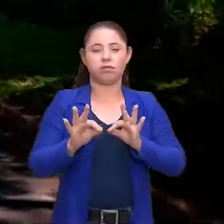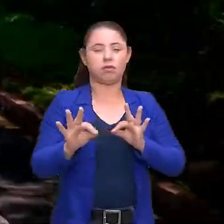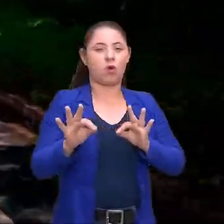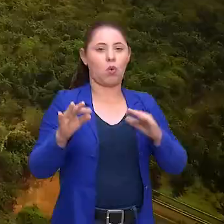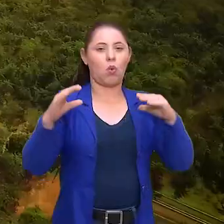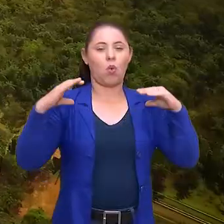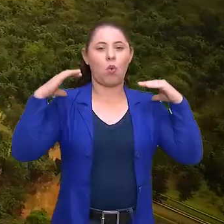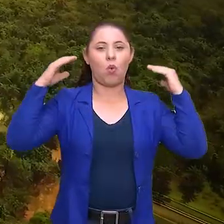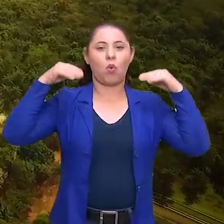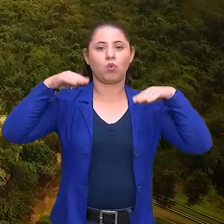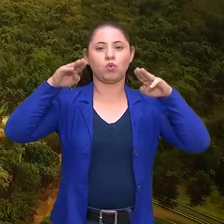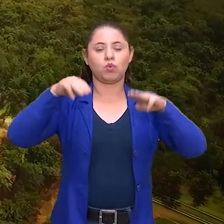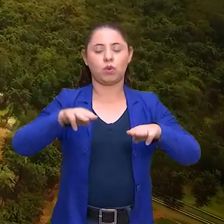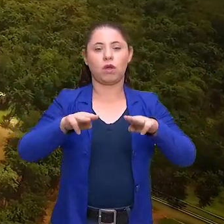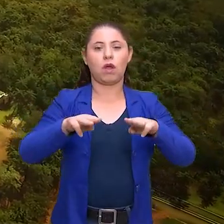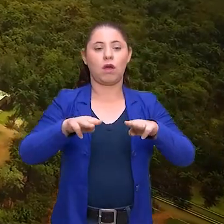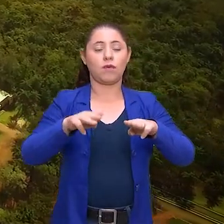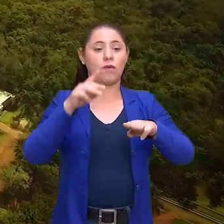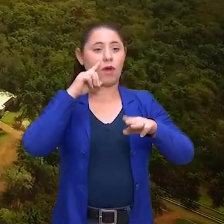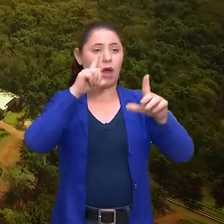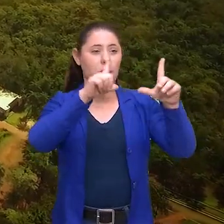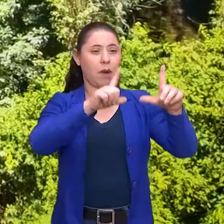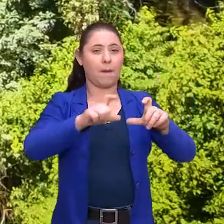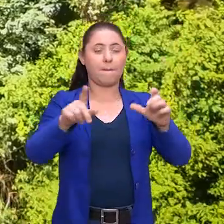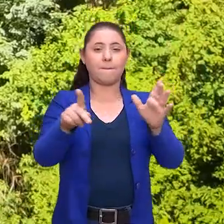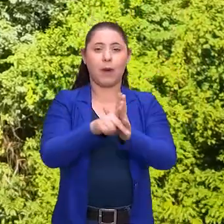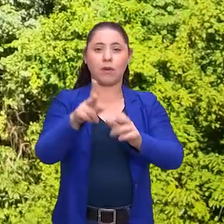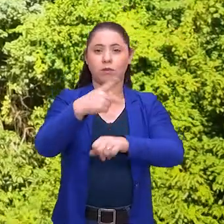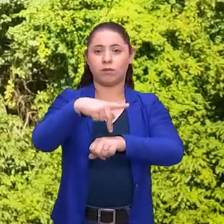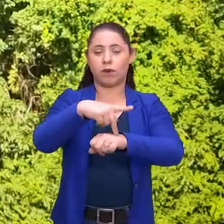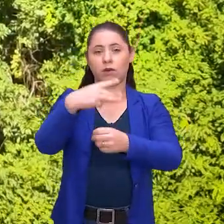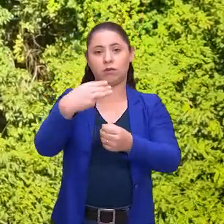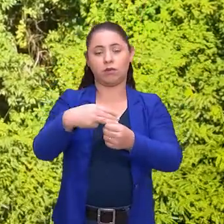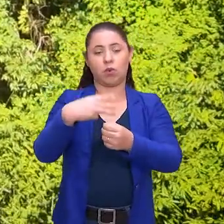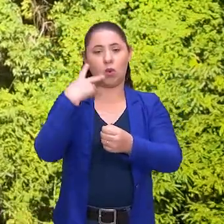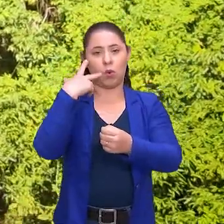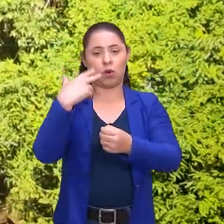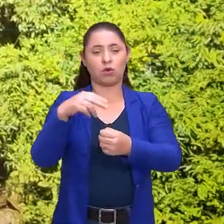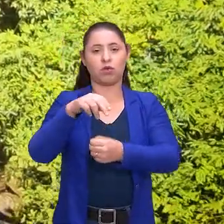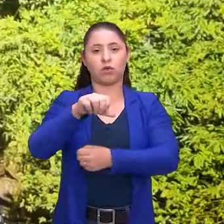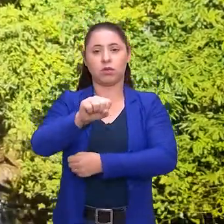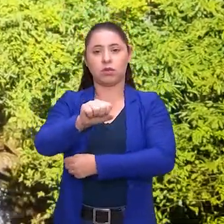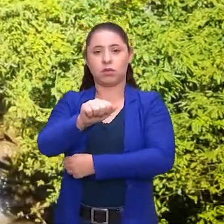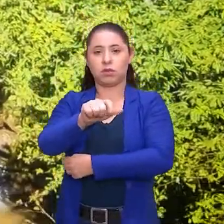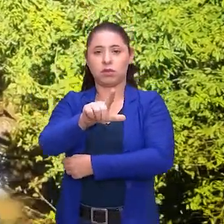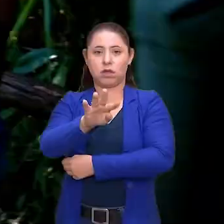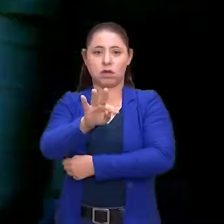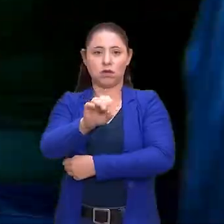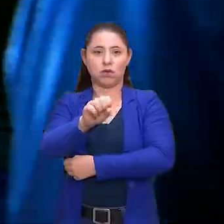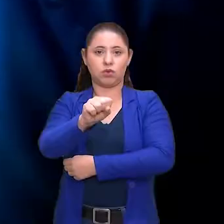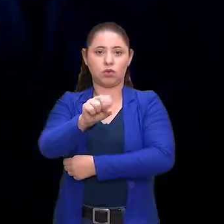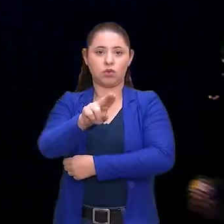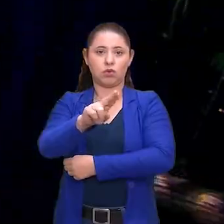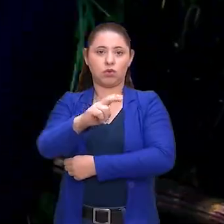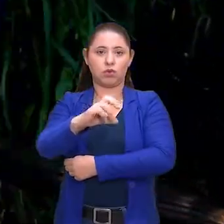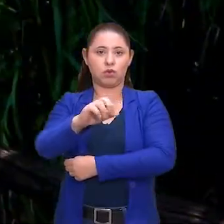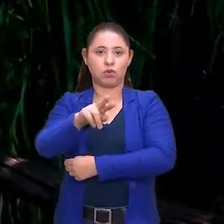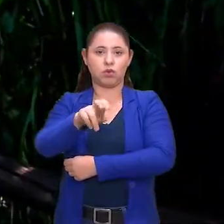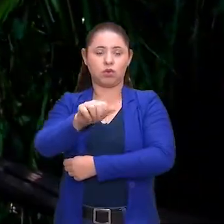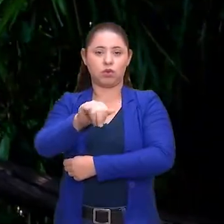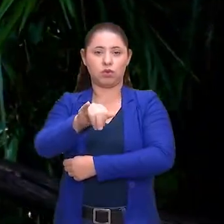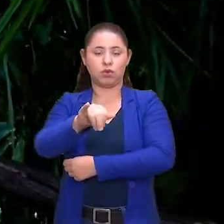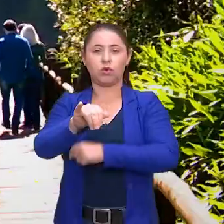Seguimos adiante rumo à Costa Rica para conhecer o cartão postal do município no Parque Natural Municipal Salto do Sucuriú.